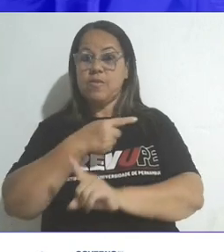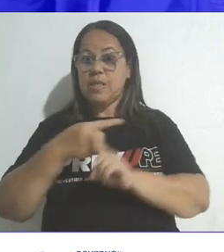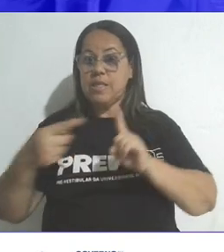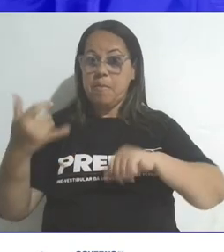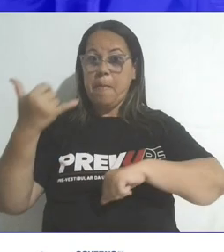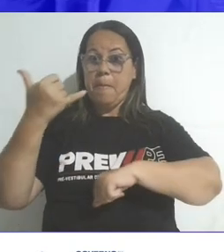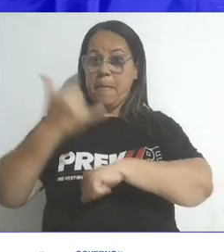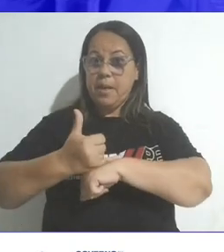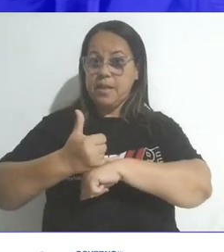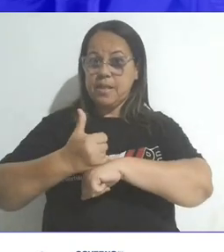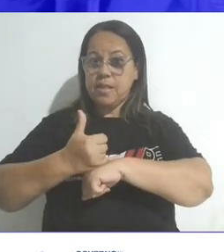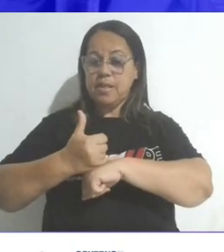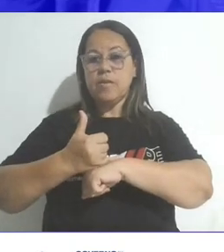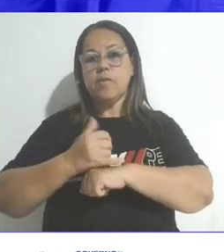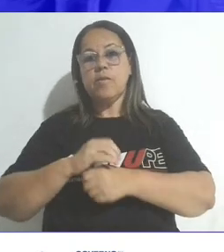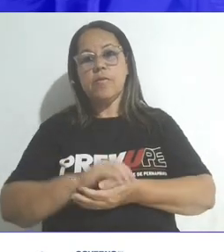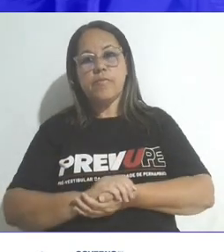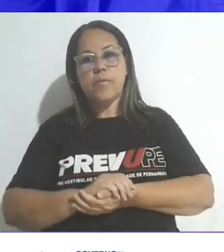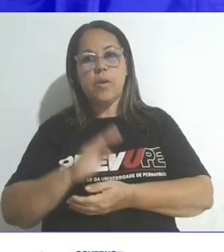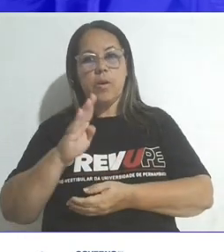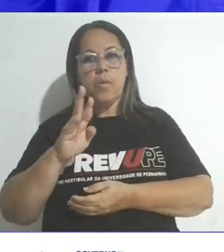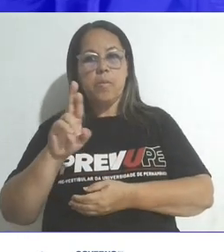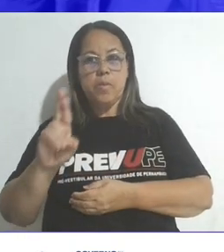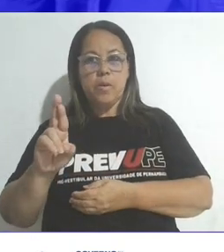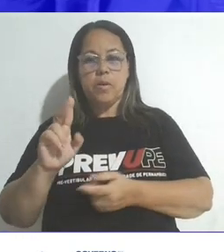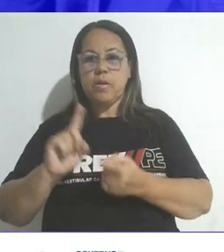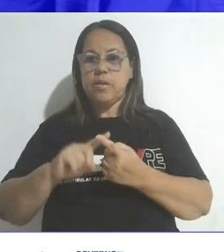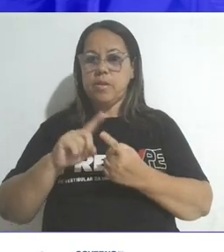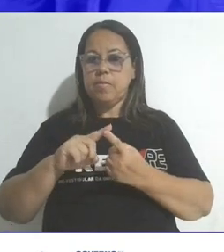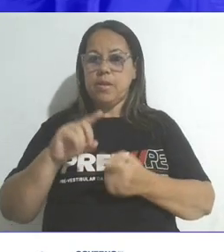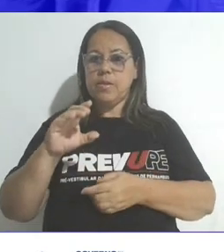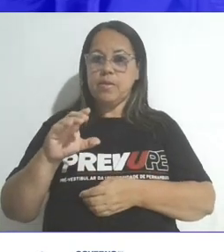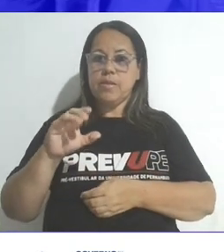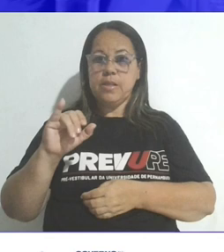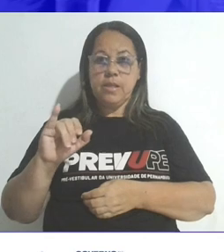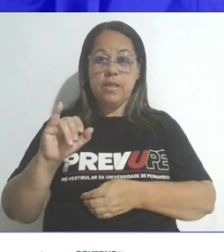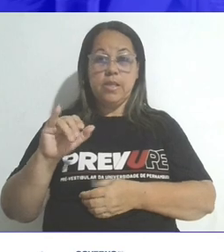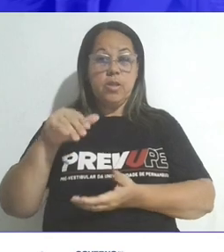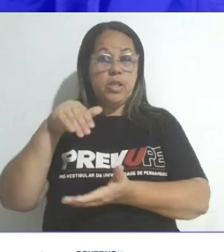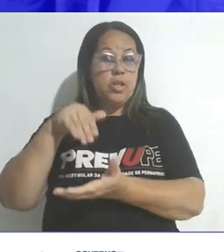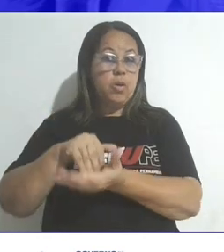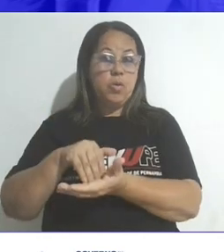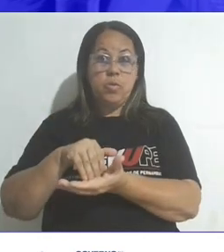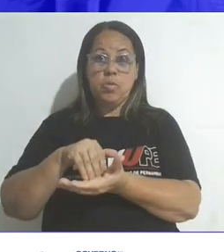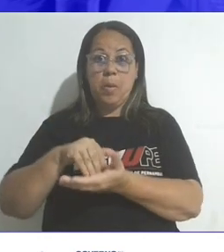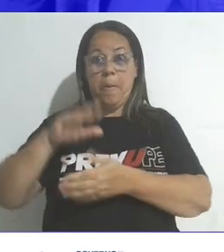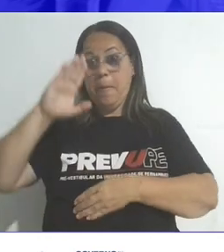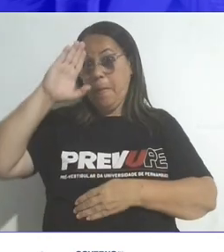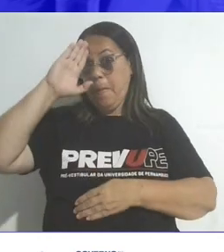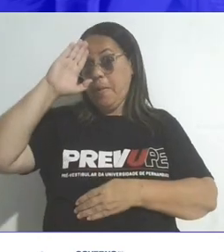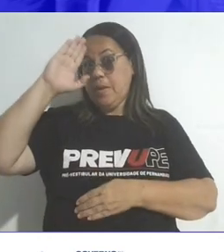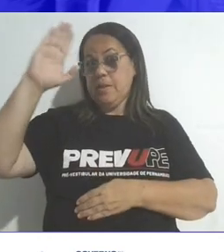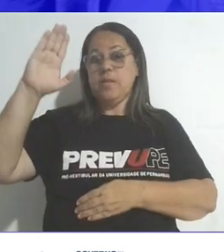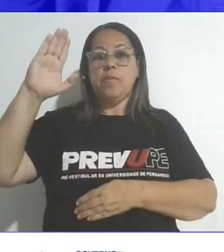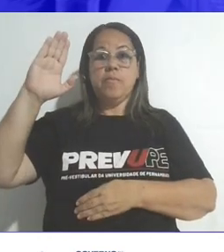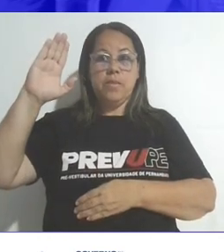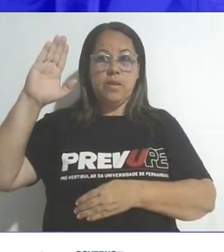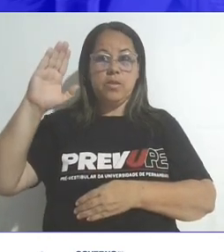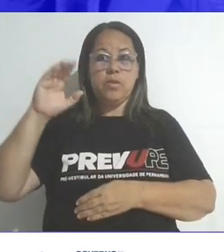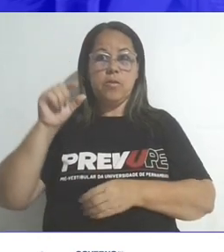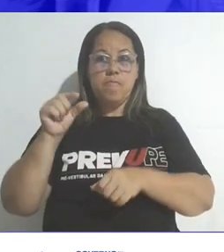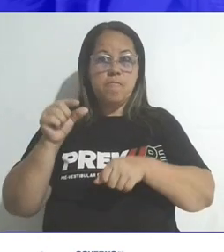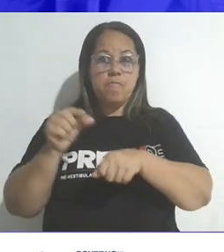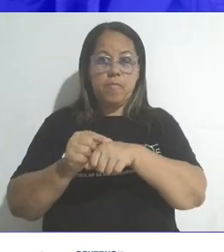semimetais, como o caso do boro e do silício, sendo esse último um dos principais componentes dos